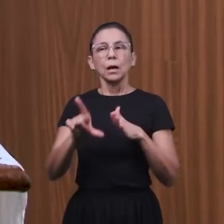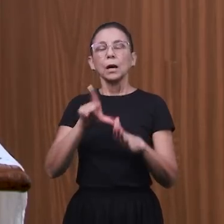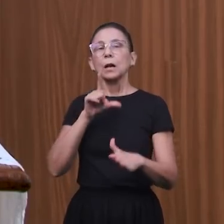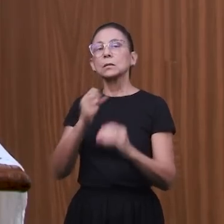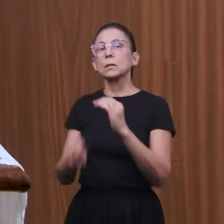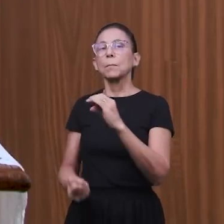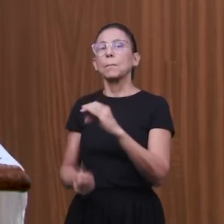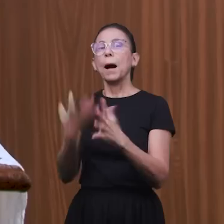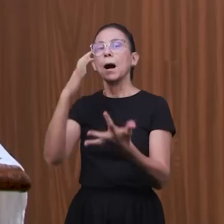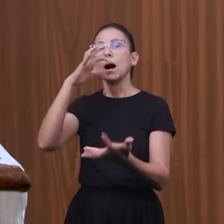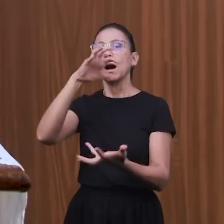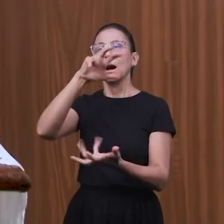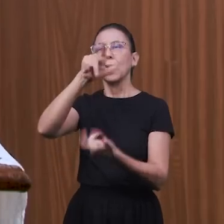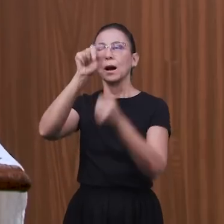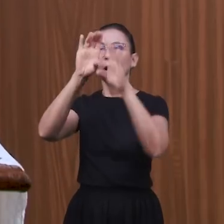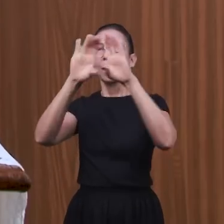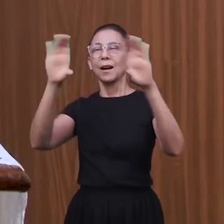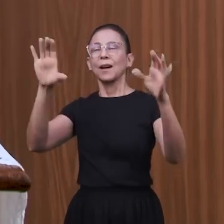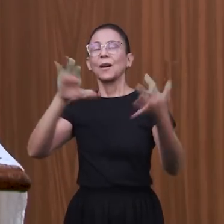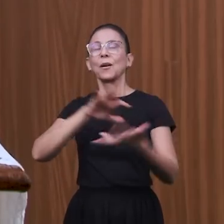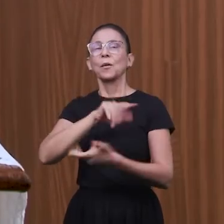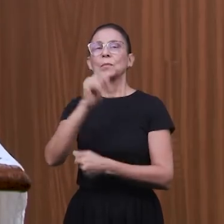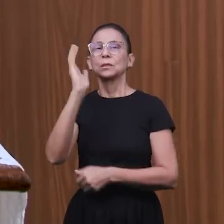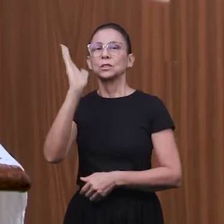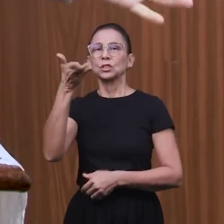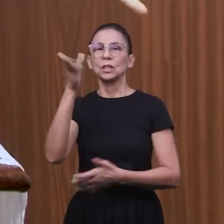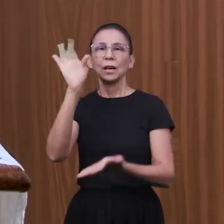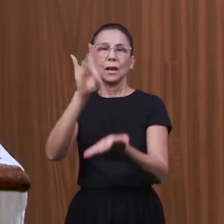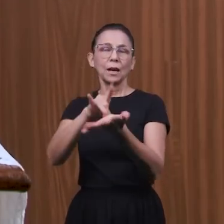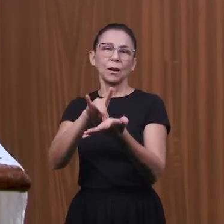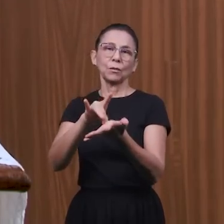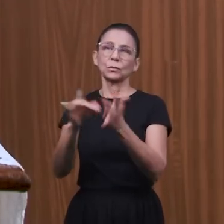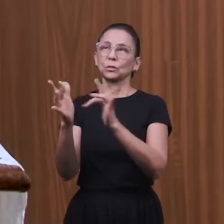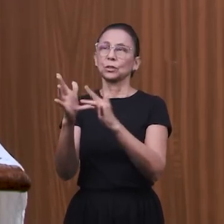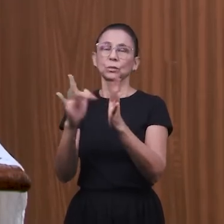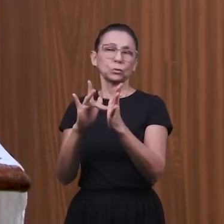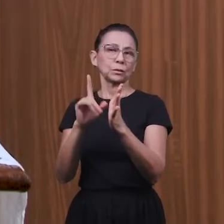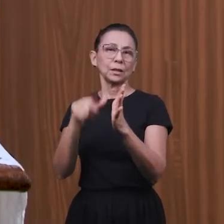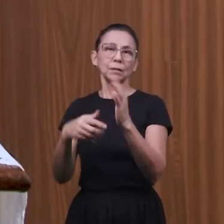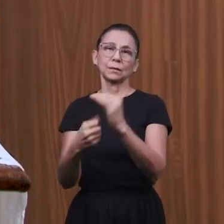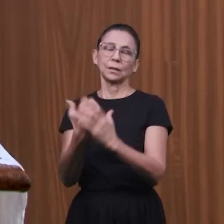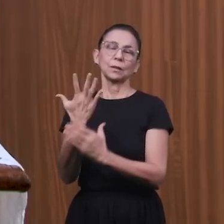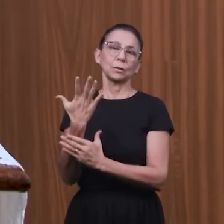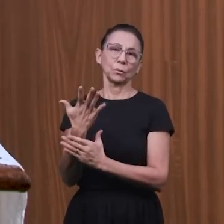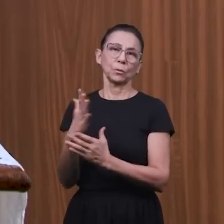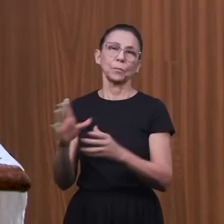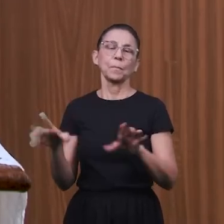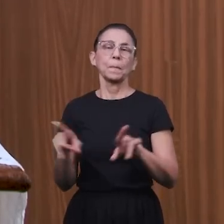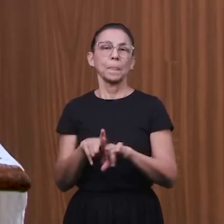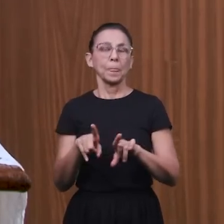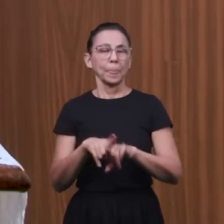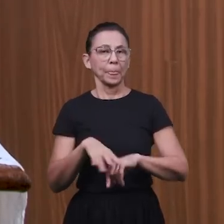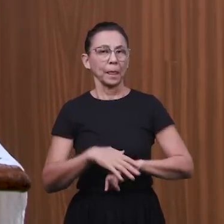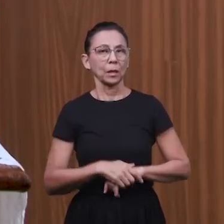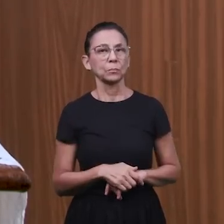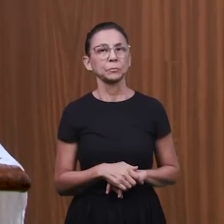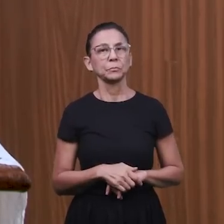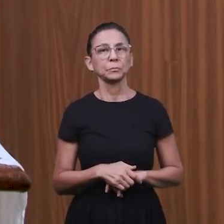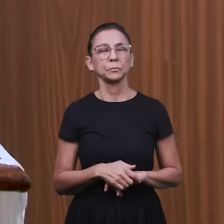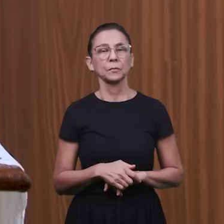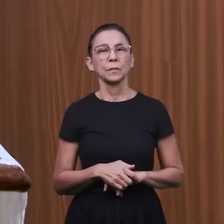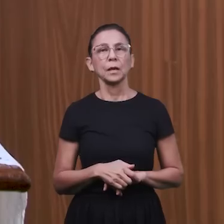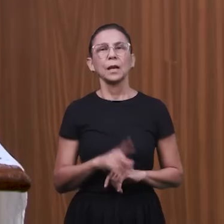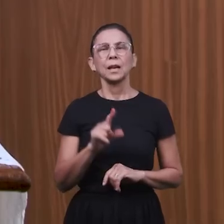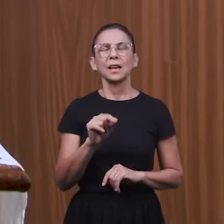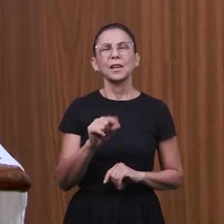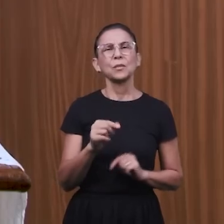da terra, ele já é, ou ele já existia, porque ele é o Criador. Quando a palavra diz: no princípio